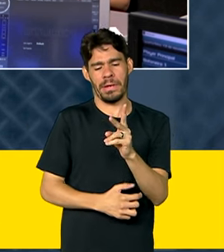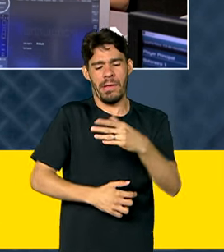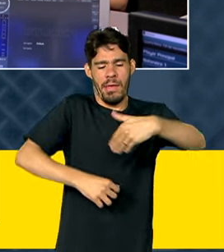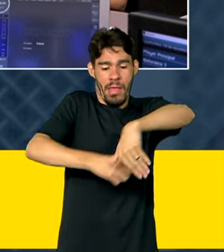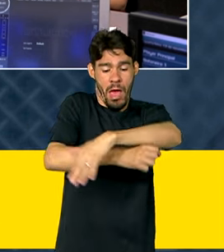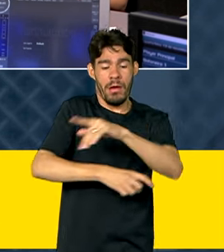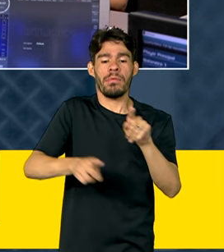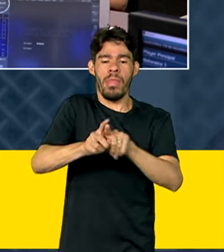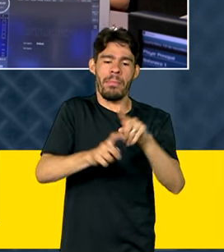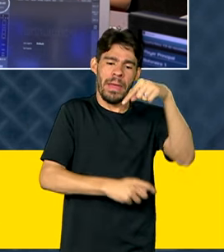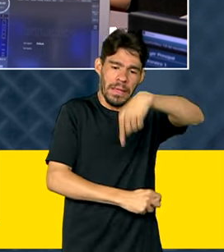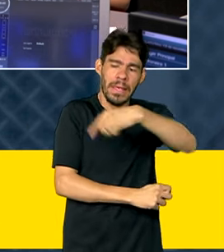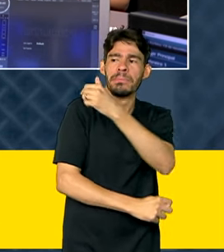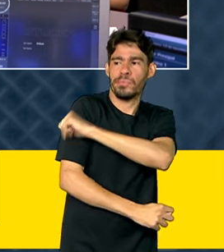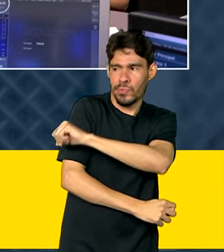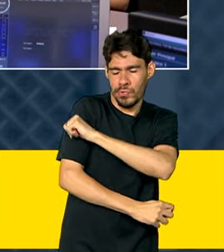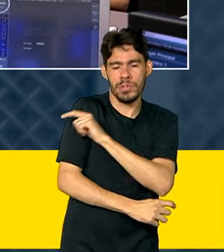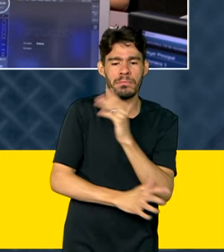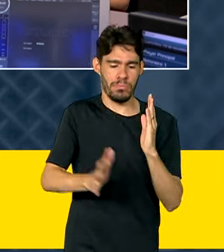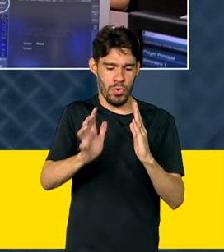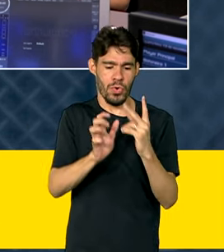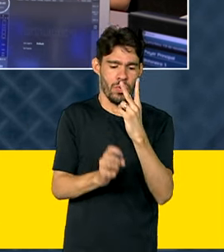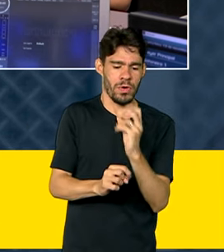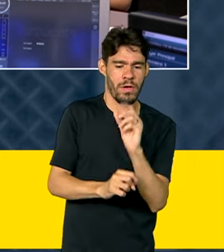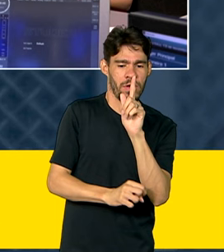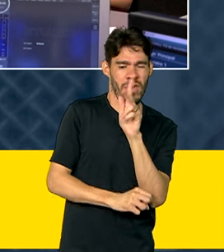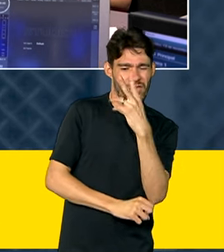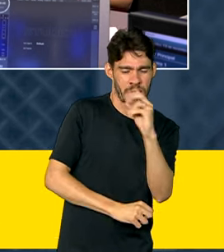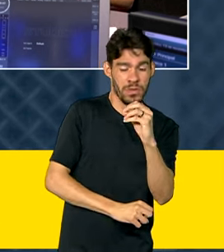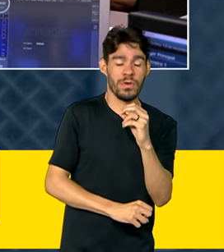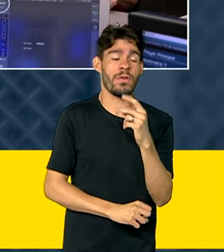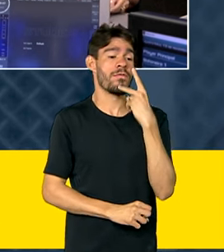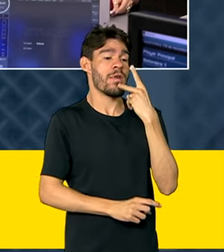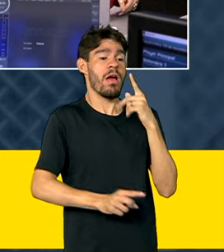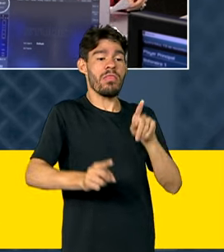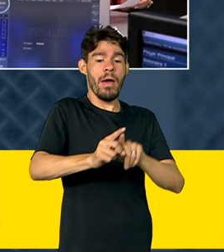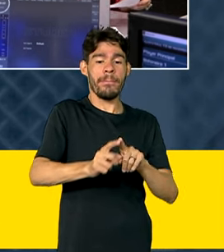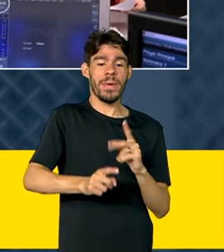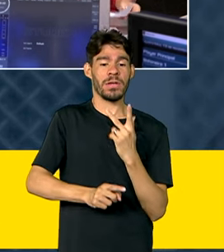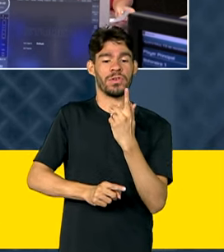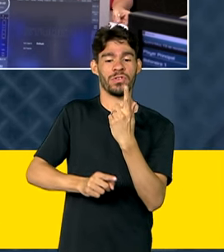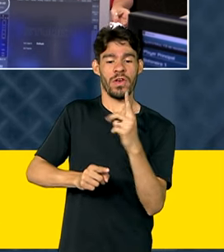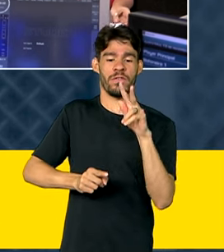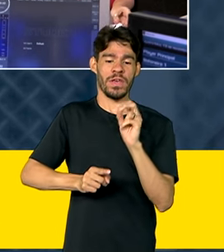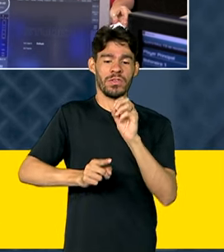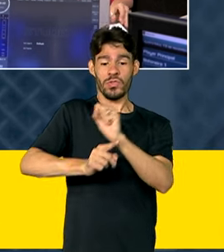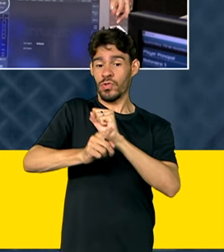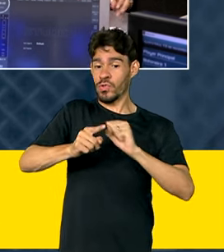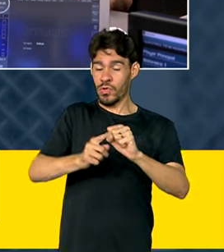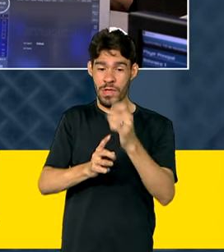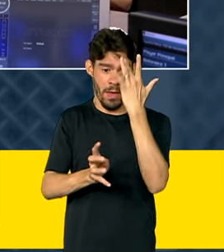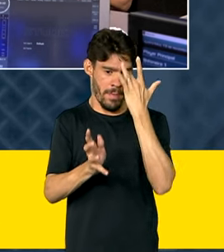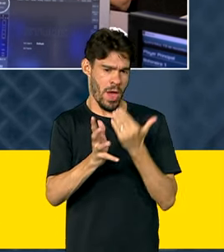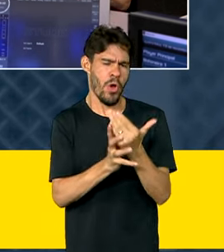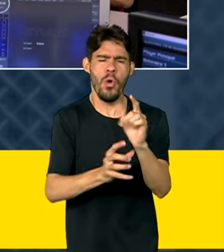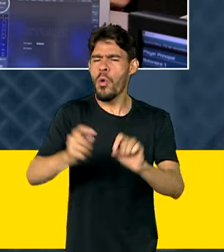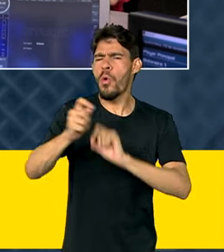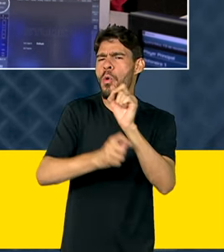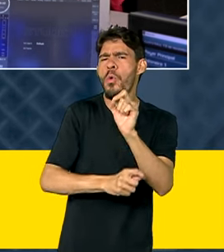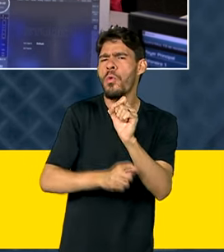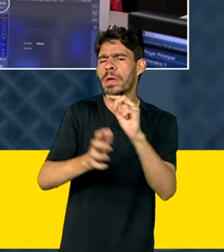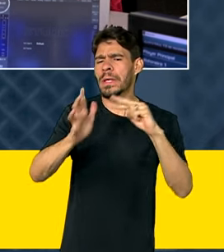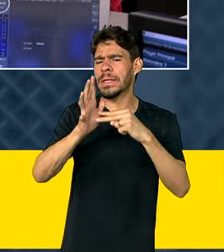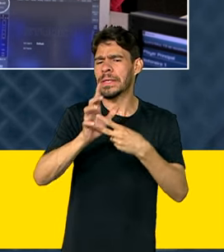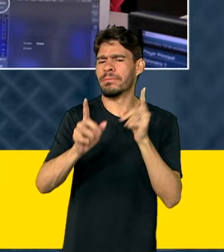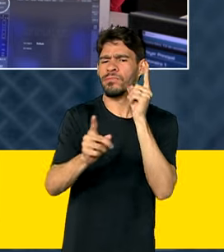dentro do município do Rio durante o G20. Mariana, vamos falar sobre o G20 Social, que começa amanhã. O que é esse encontro?